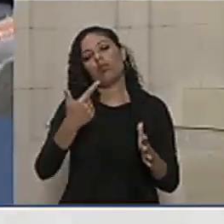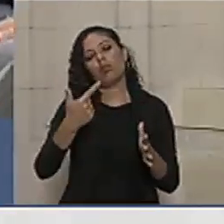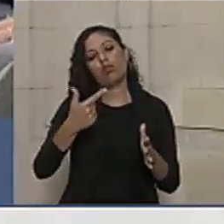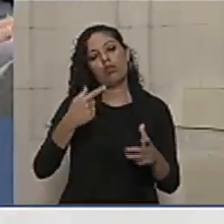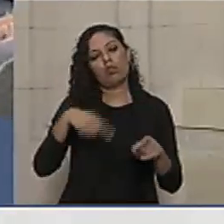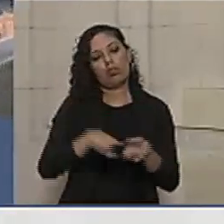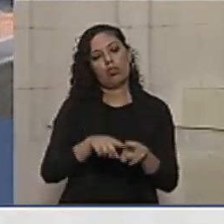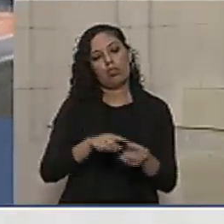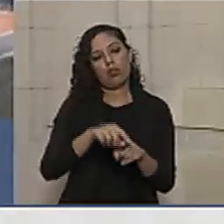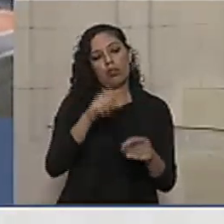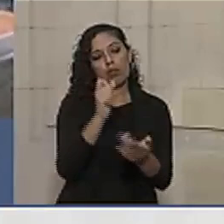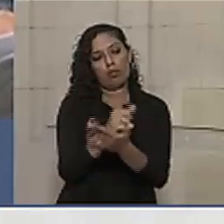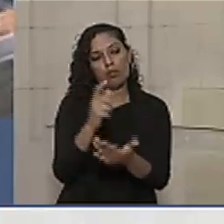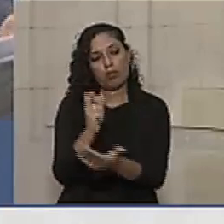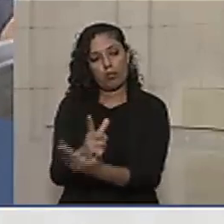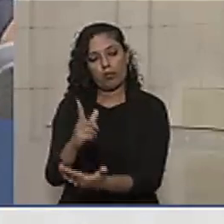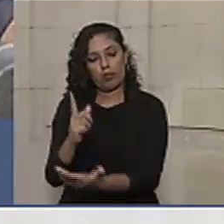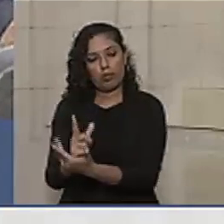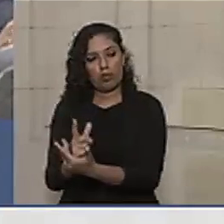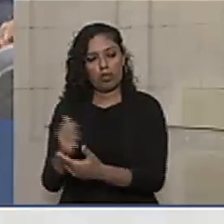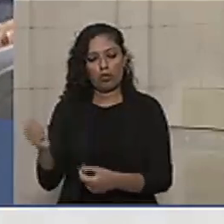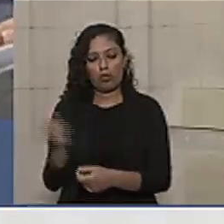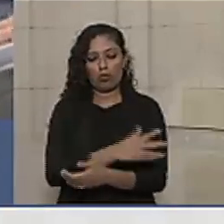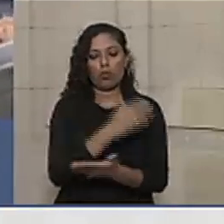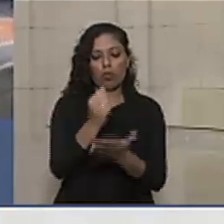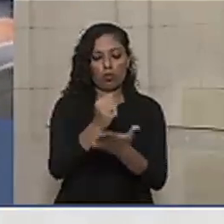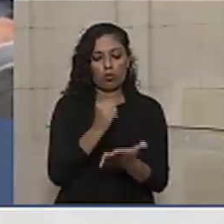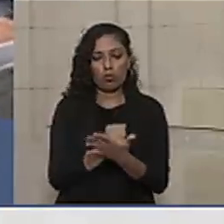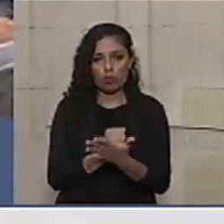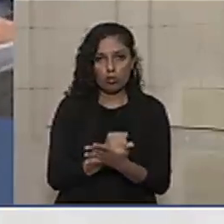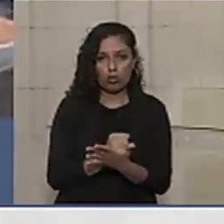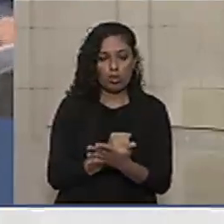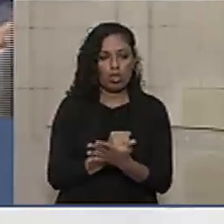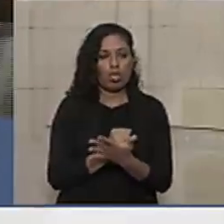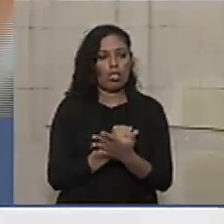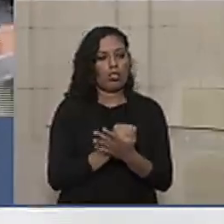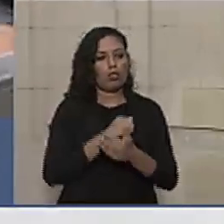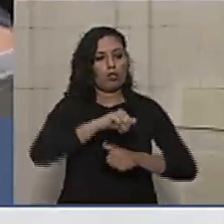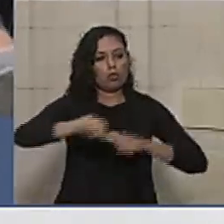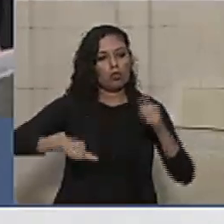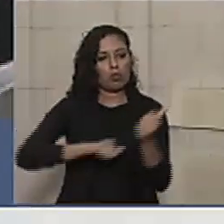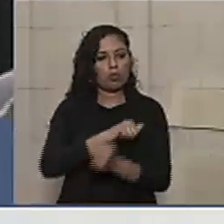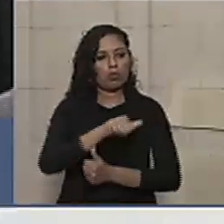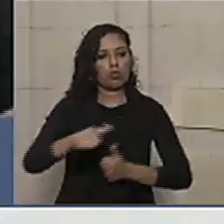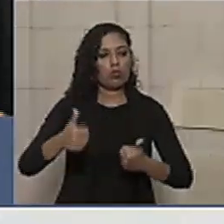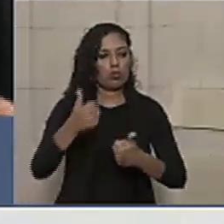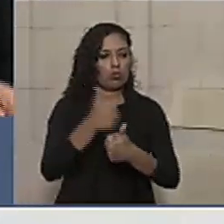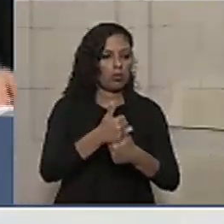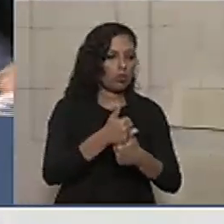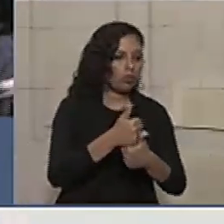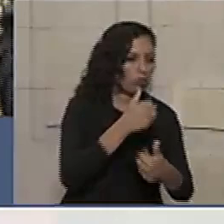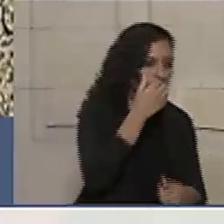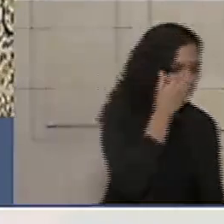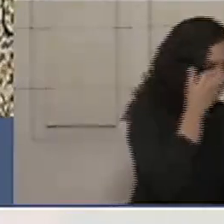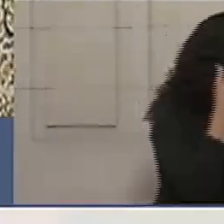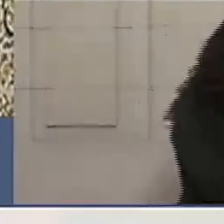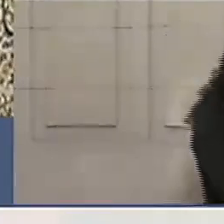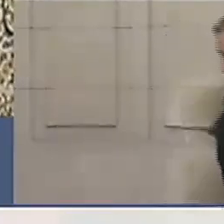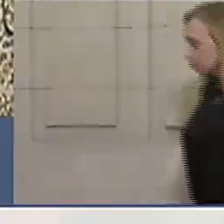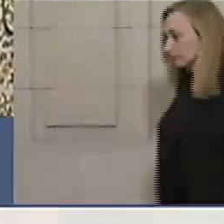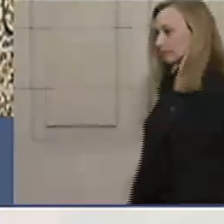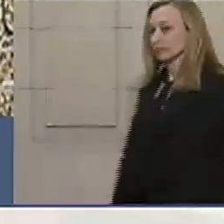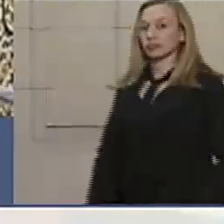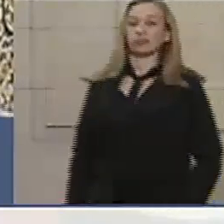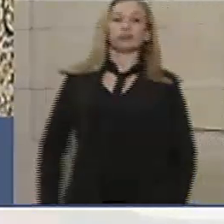conversão de pagamentos de outorga nos novos contratos de concessão para a prestação de serviço de transporte coletivo intermunicipal de passageiros na